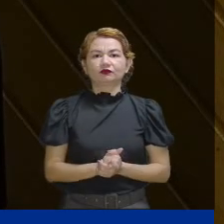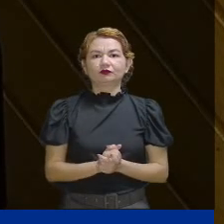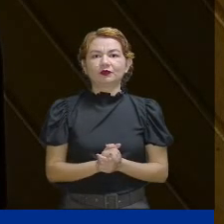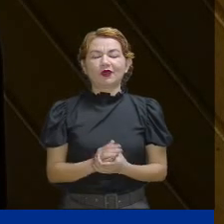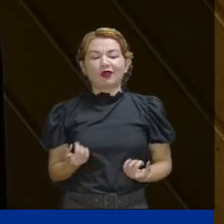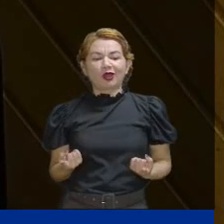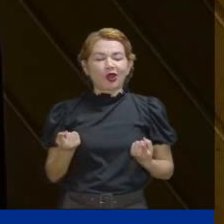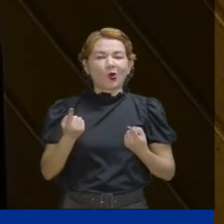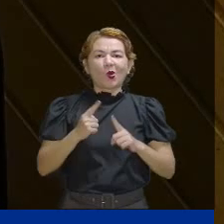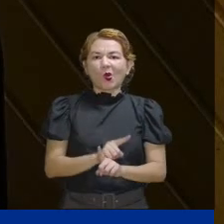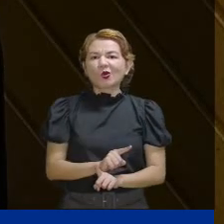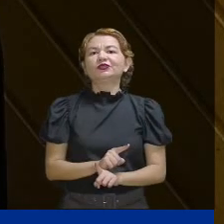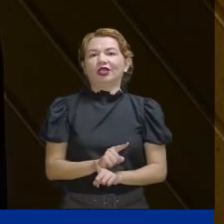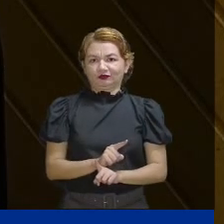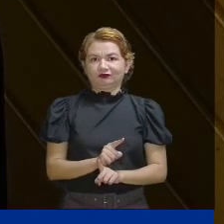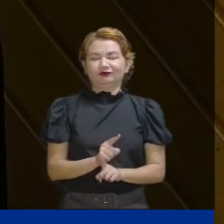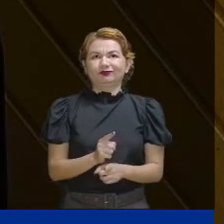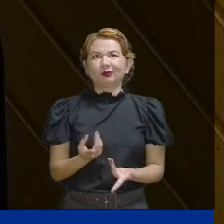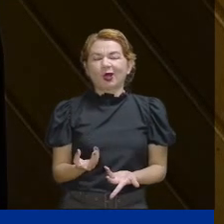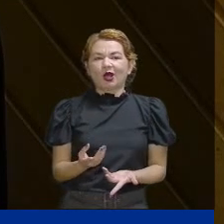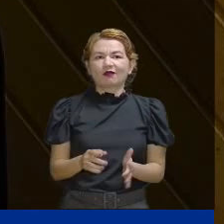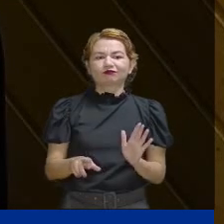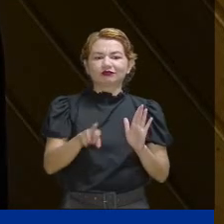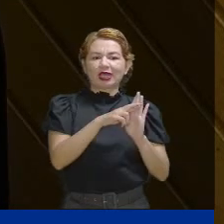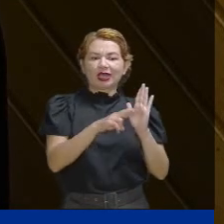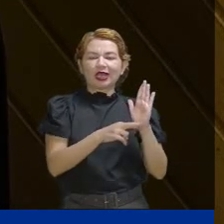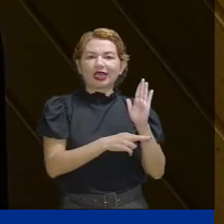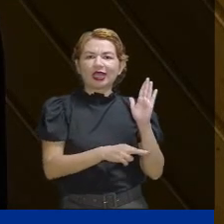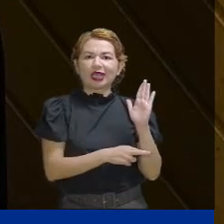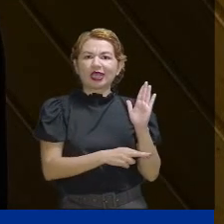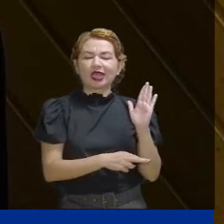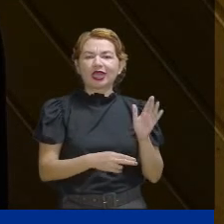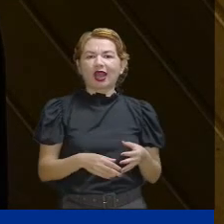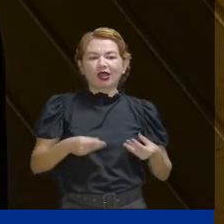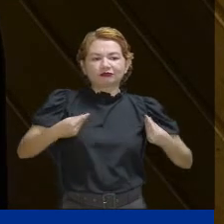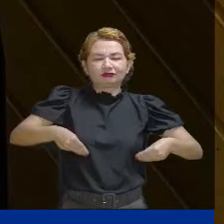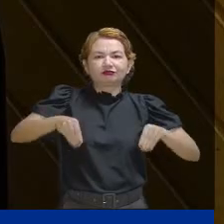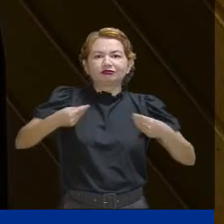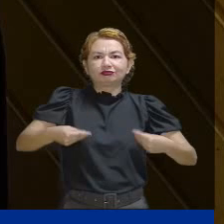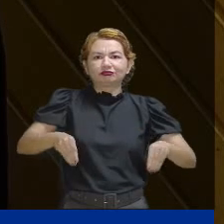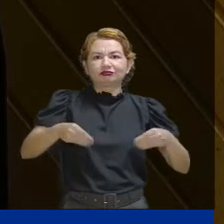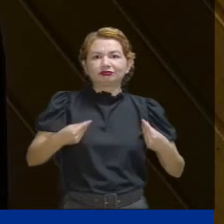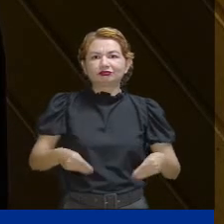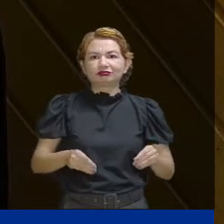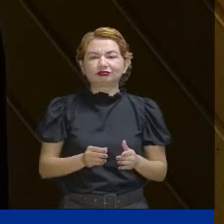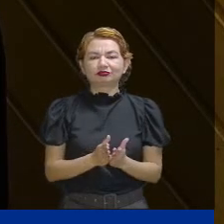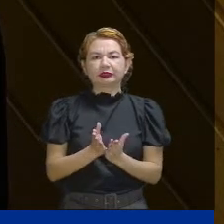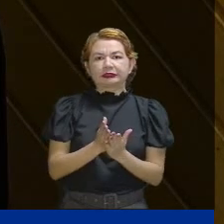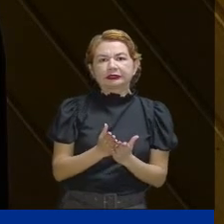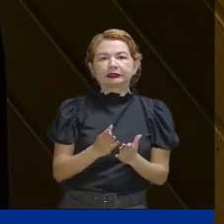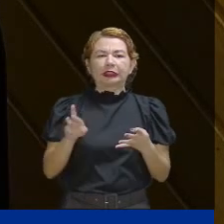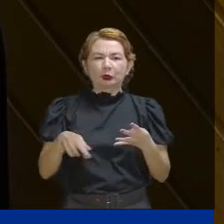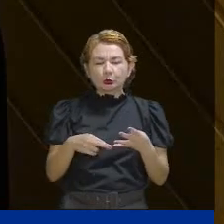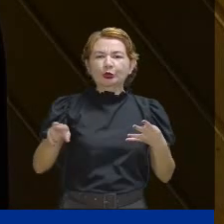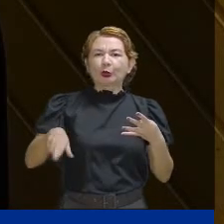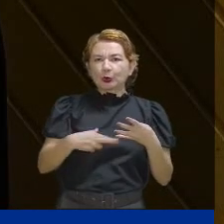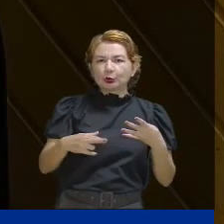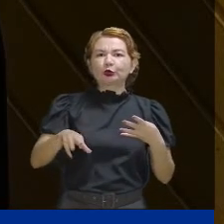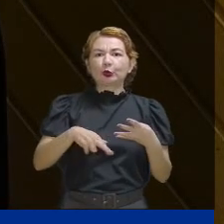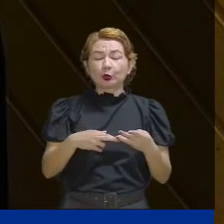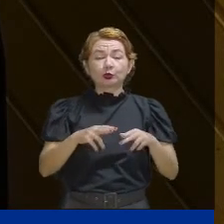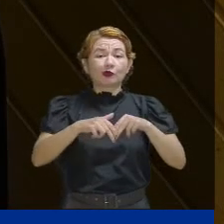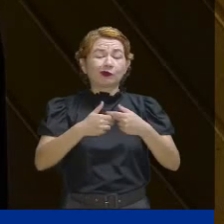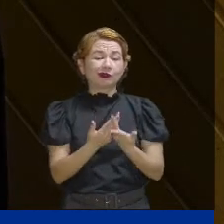uma indevida flexibilização das normas processuais, fomentando a interposição desordenada de recursos e,